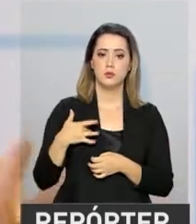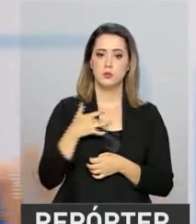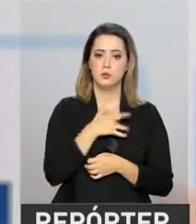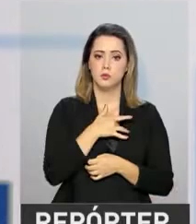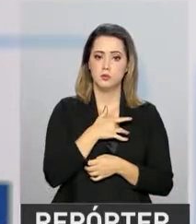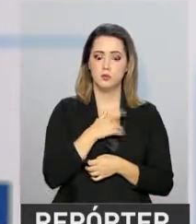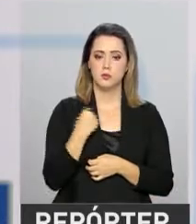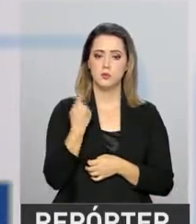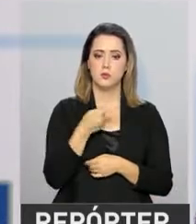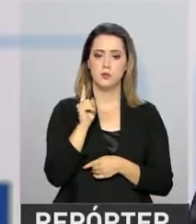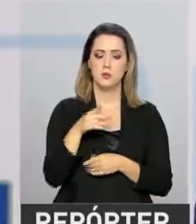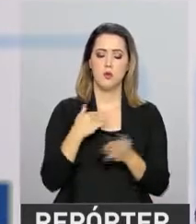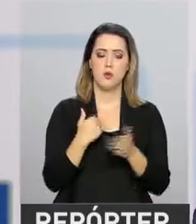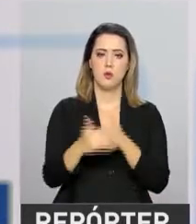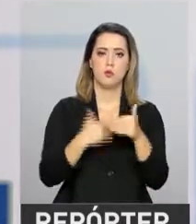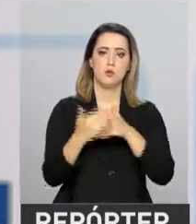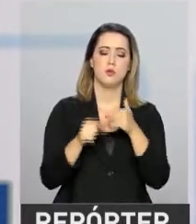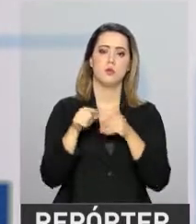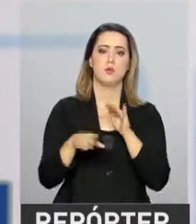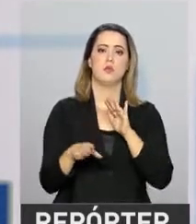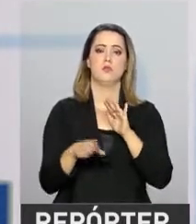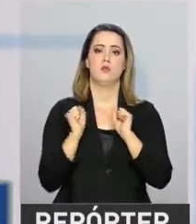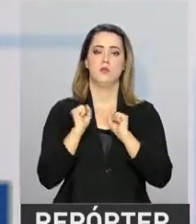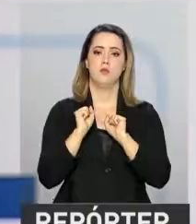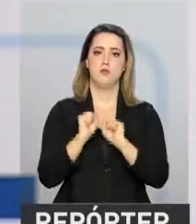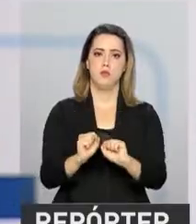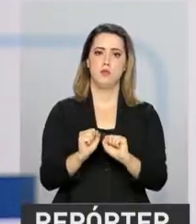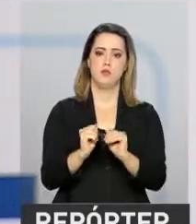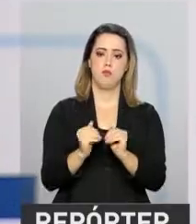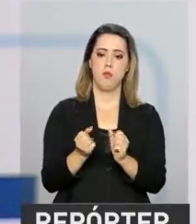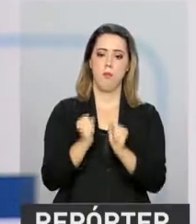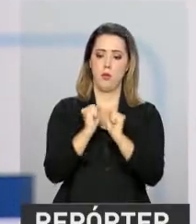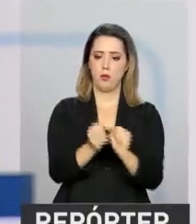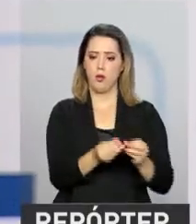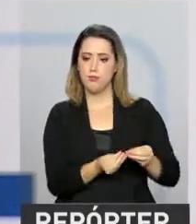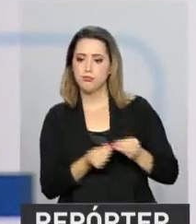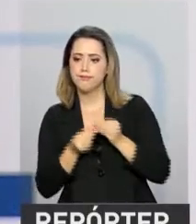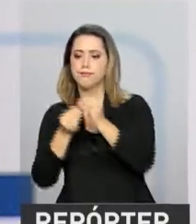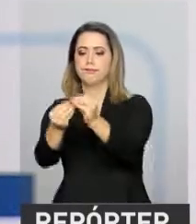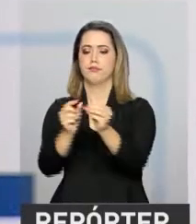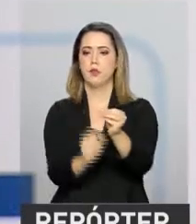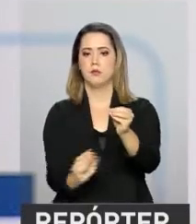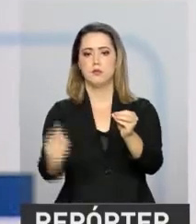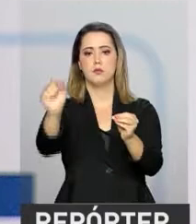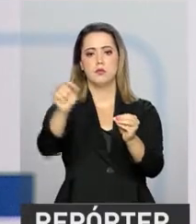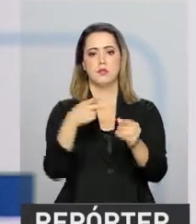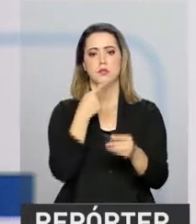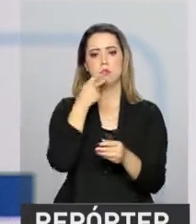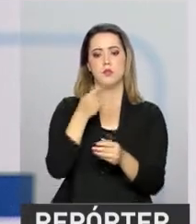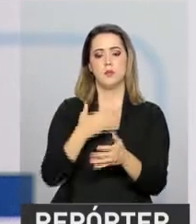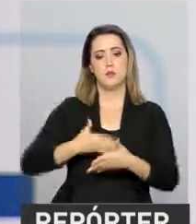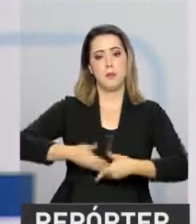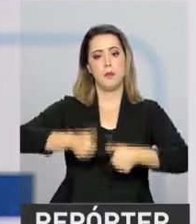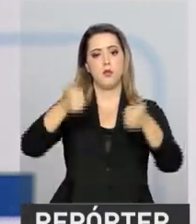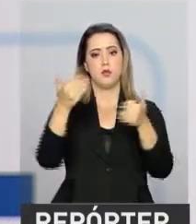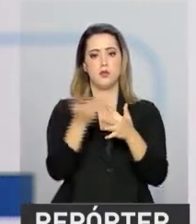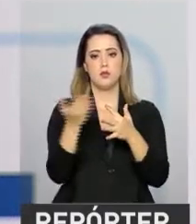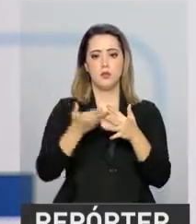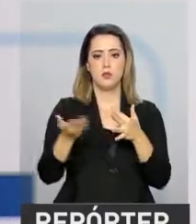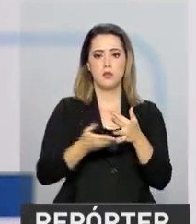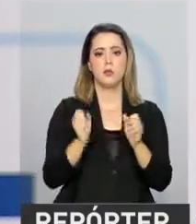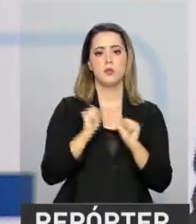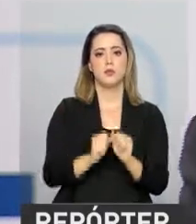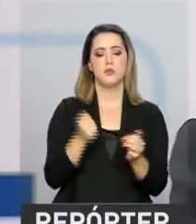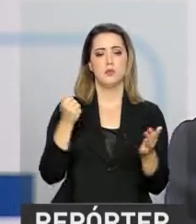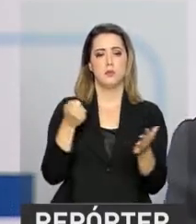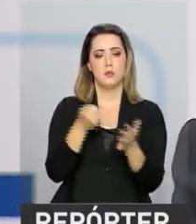isso é a continuação desse processo de empoderar o município. Então, eu quero deixar claro que, quando a gente fala ampliar o financiamento, é porque nós passaremos a